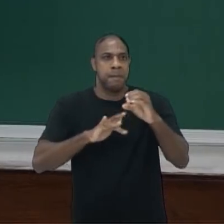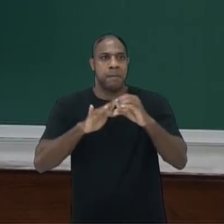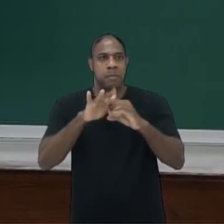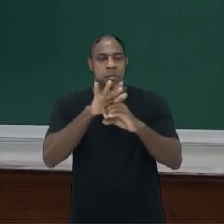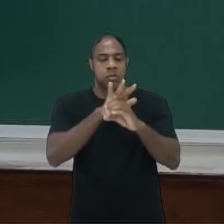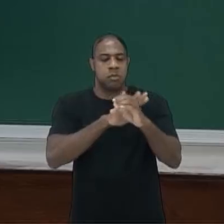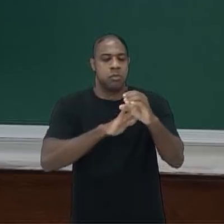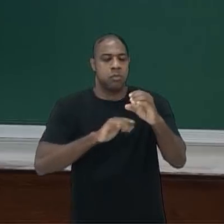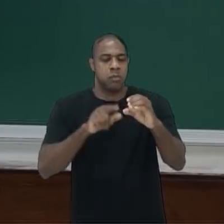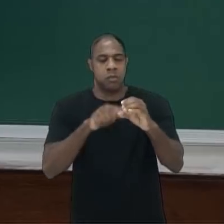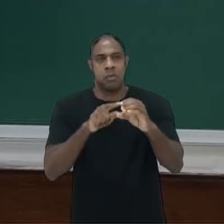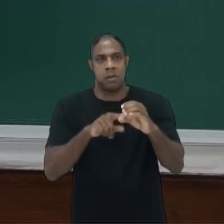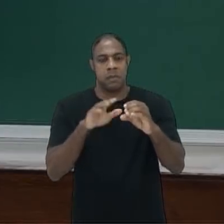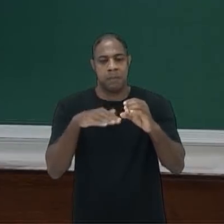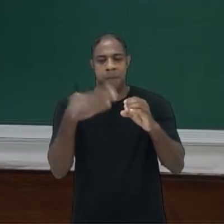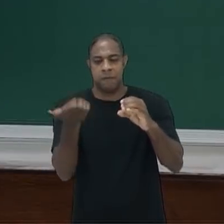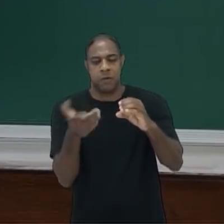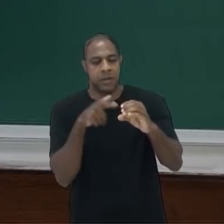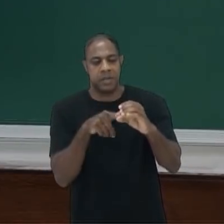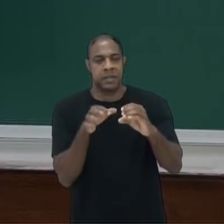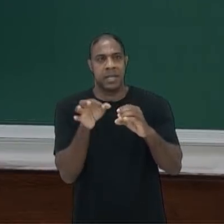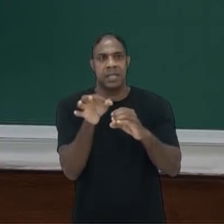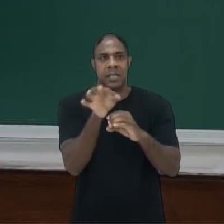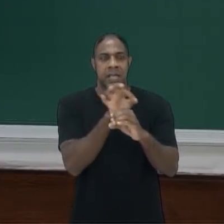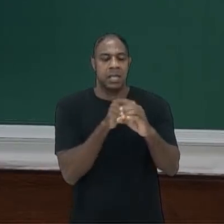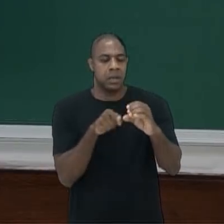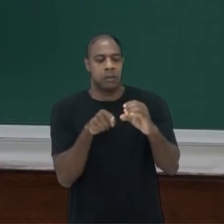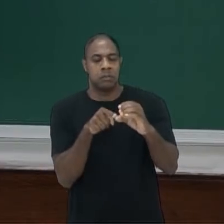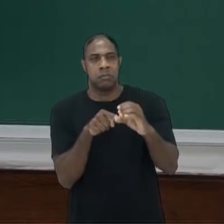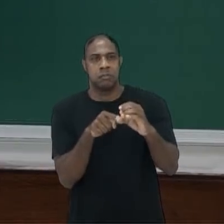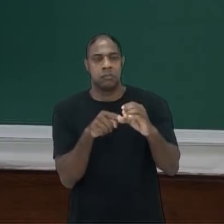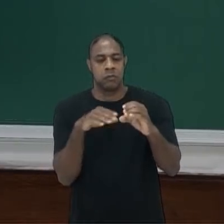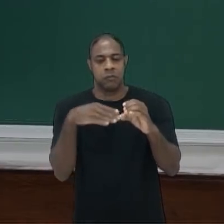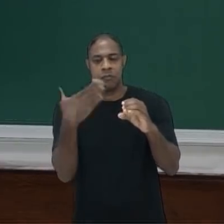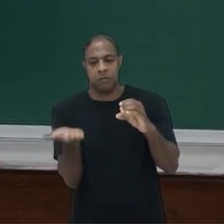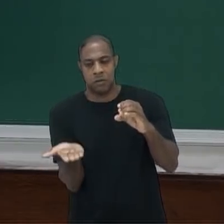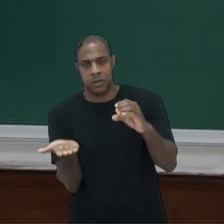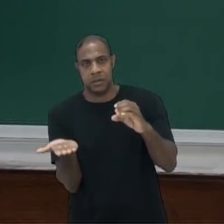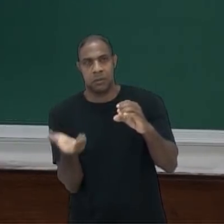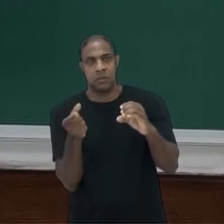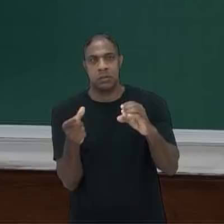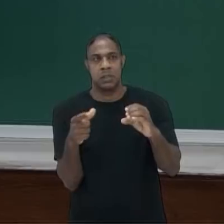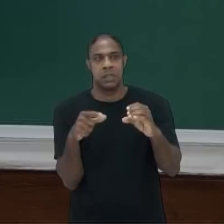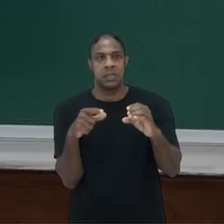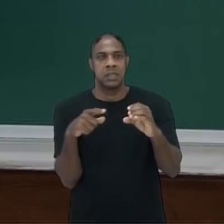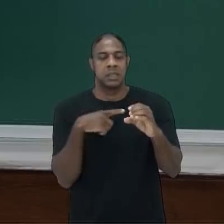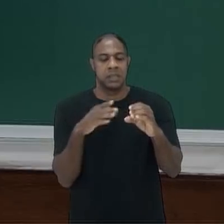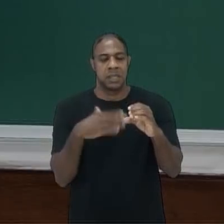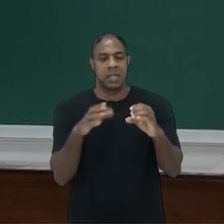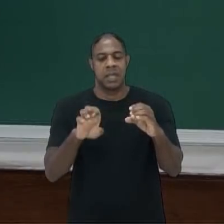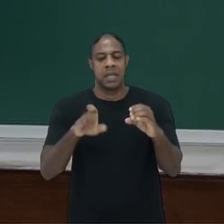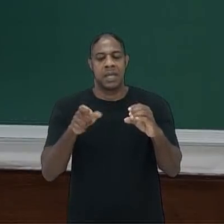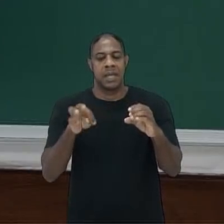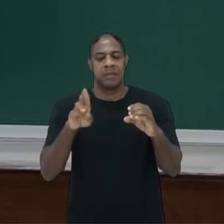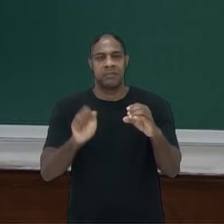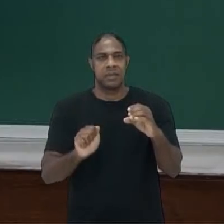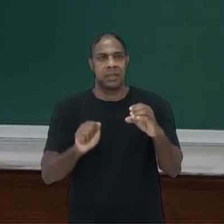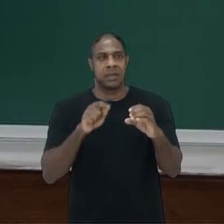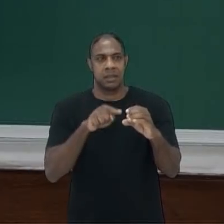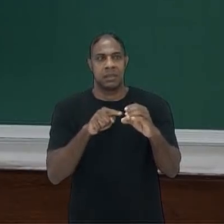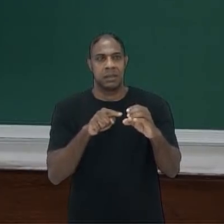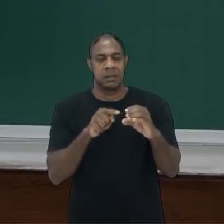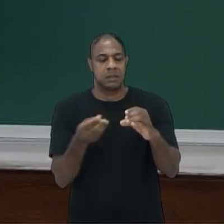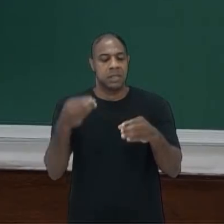mais externa da célula. Delimita, separa o que é fora da célula, extracelular, do que